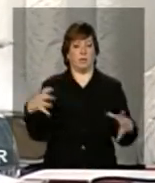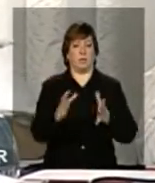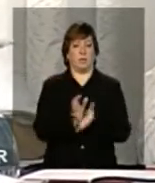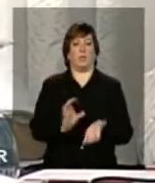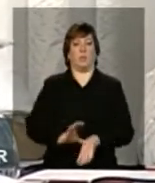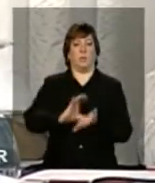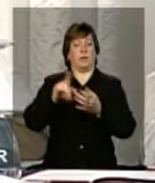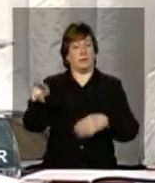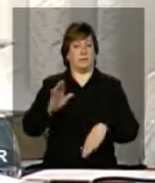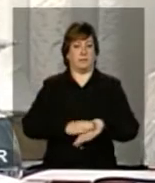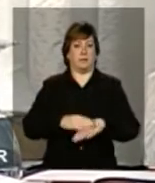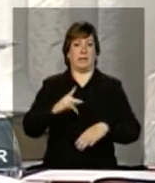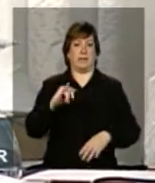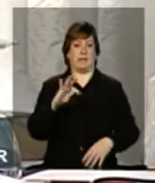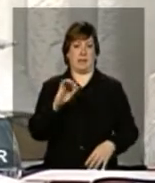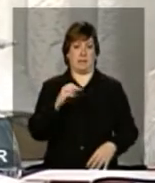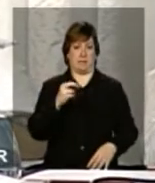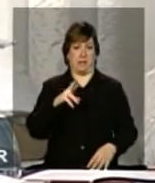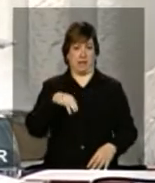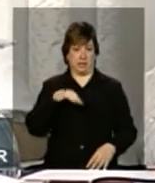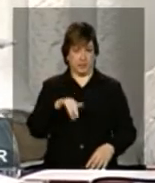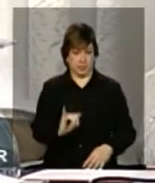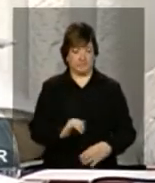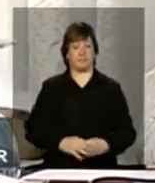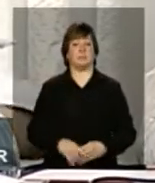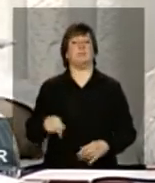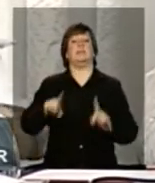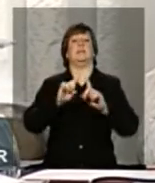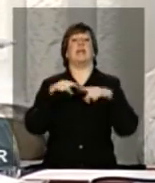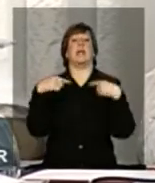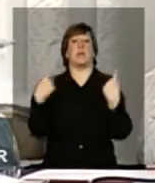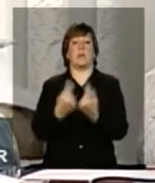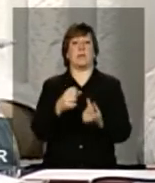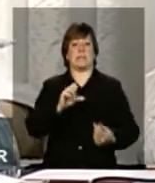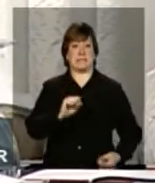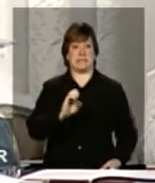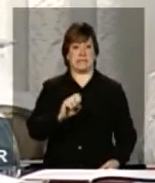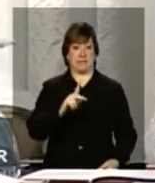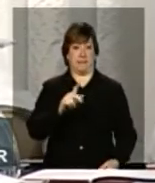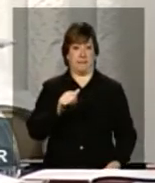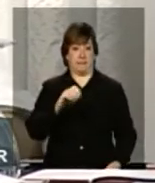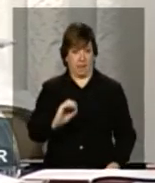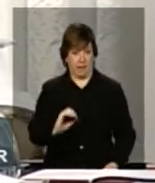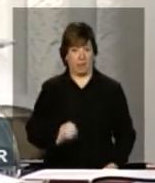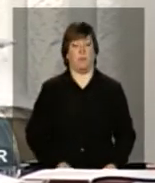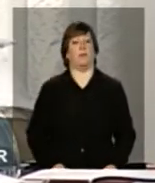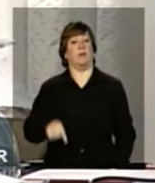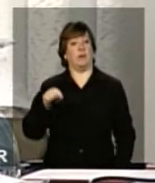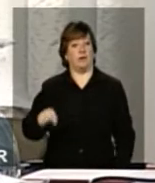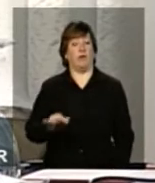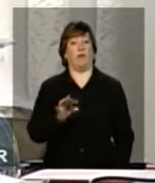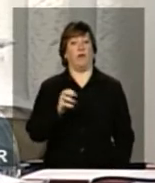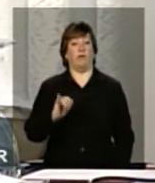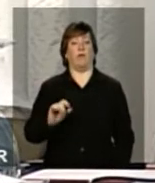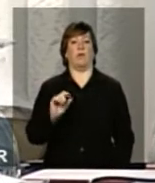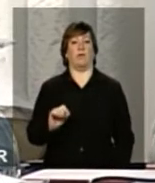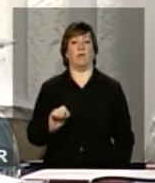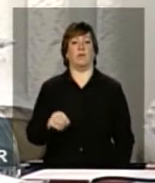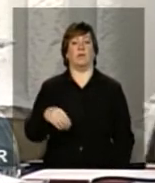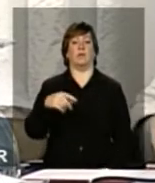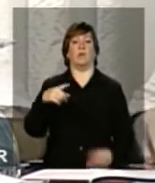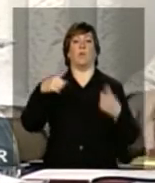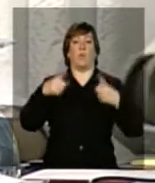pelo Itamaraty. A reunião da CEPAL. A reunião da CEPAL foi no